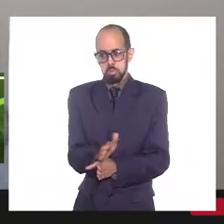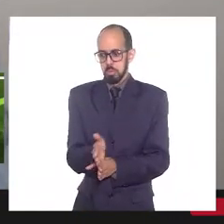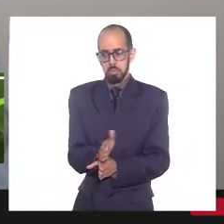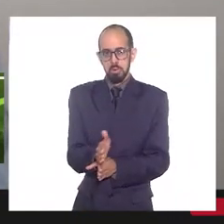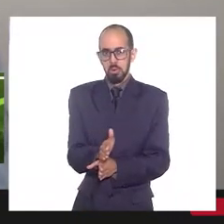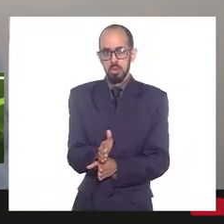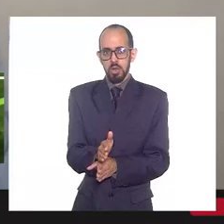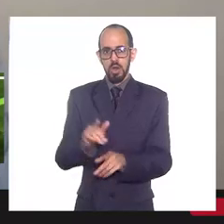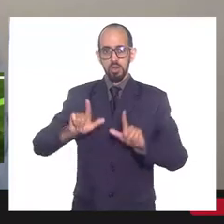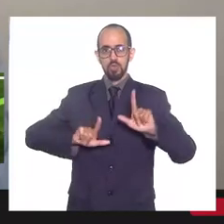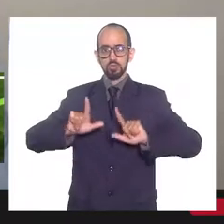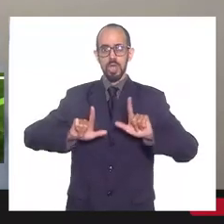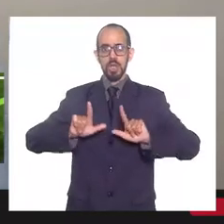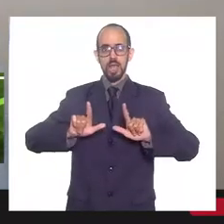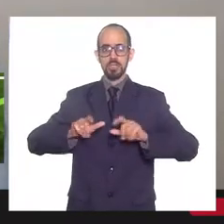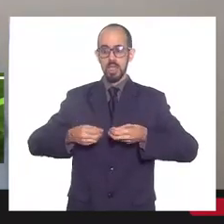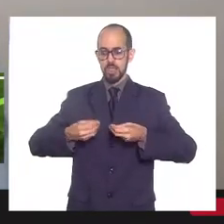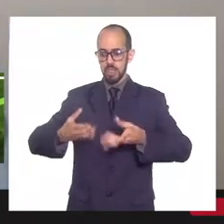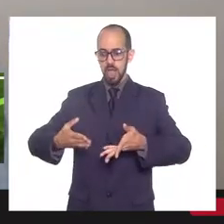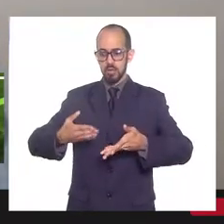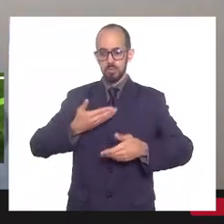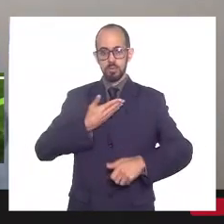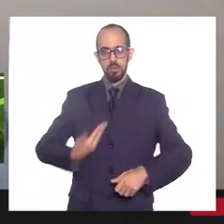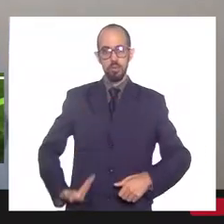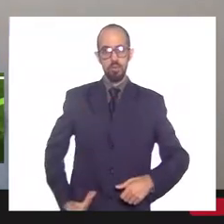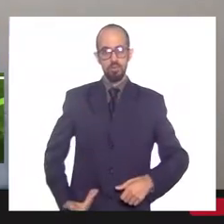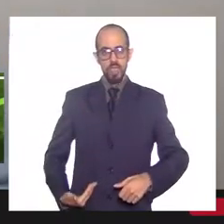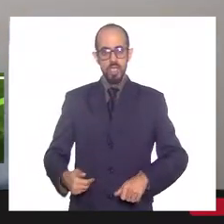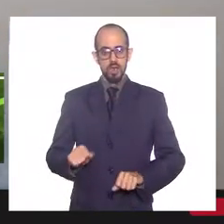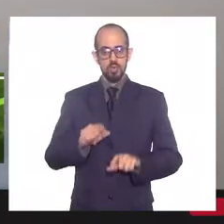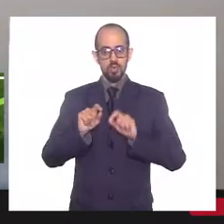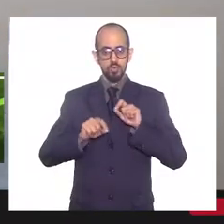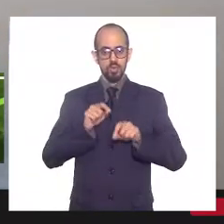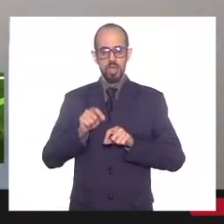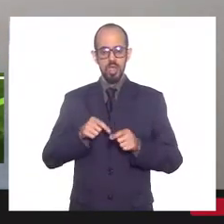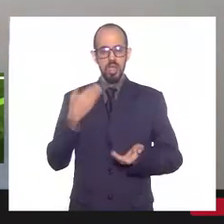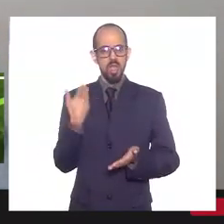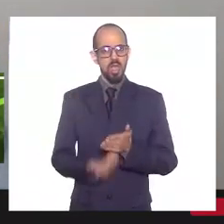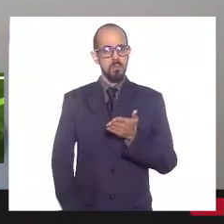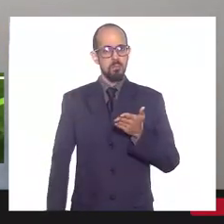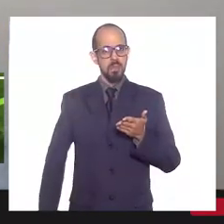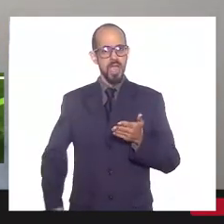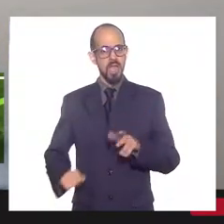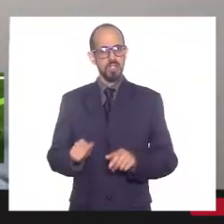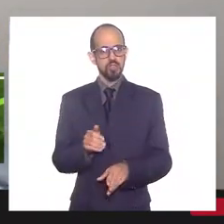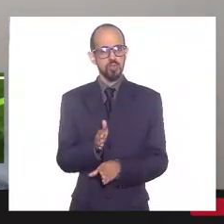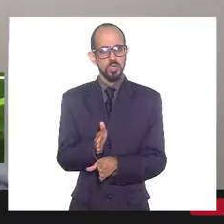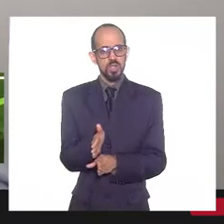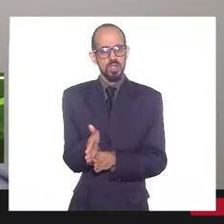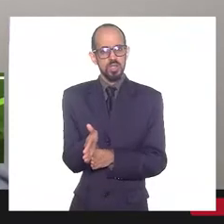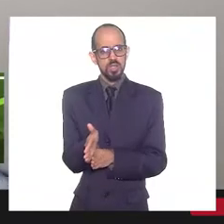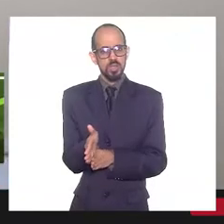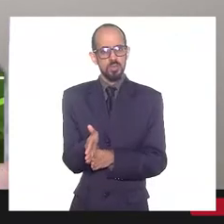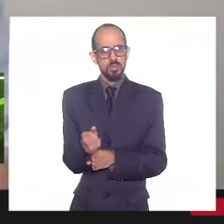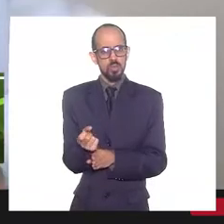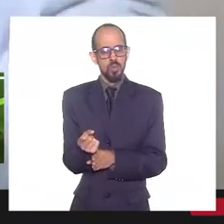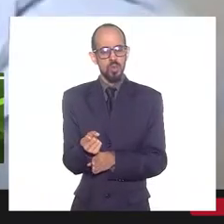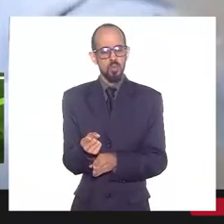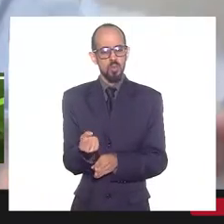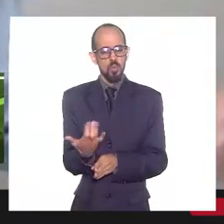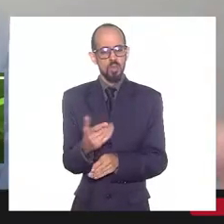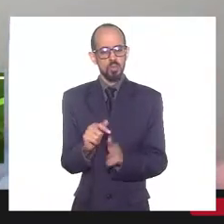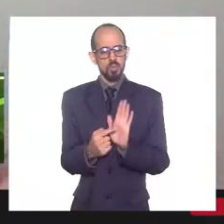concedidos pelo poder público canais privados concedidos pelo poder público é extremamente de equilibrada apresenta a